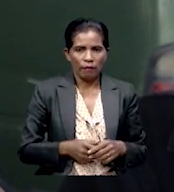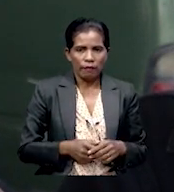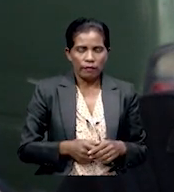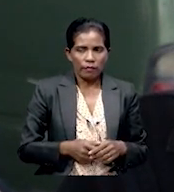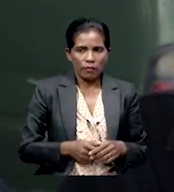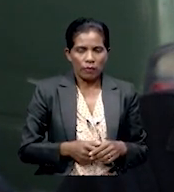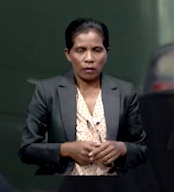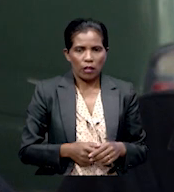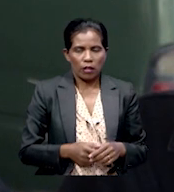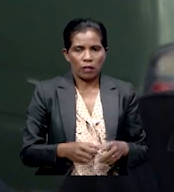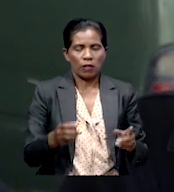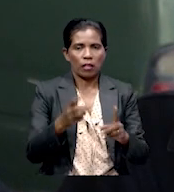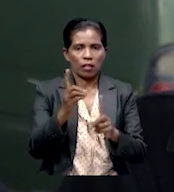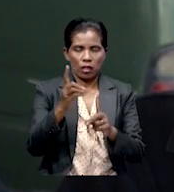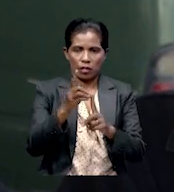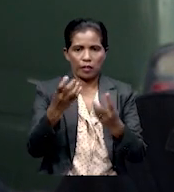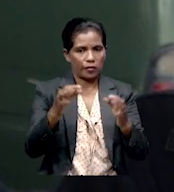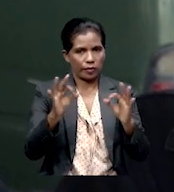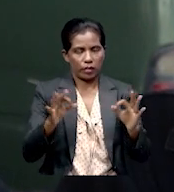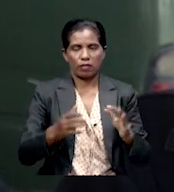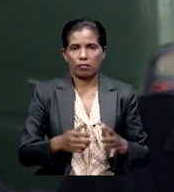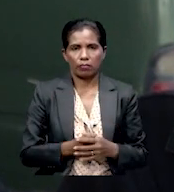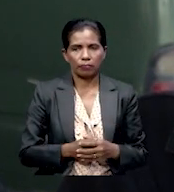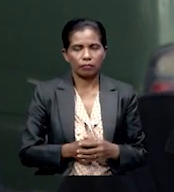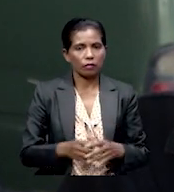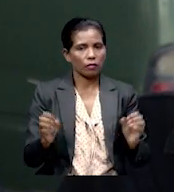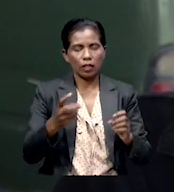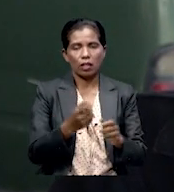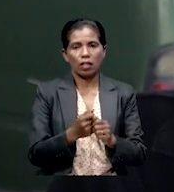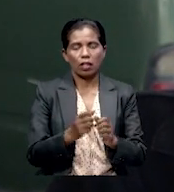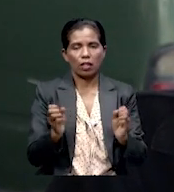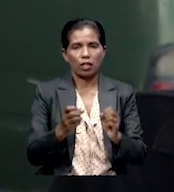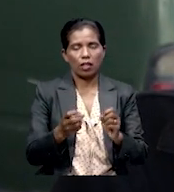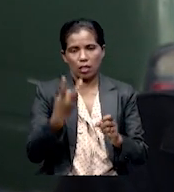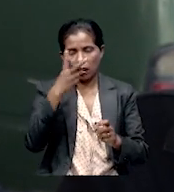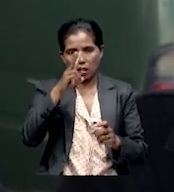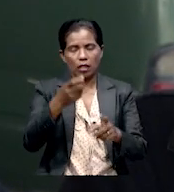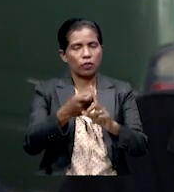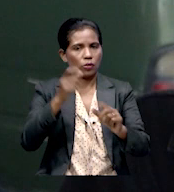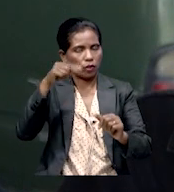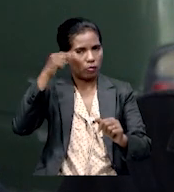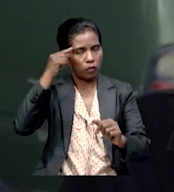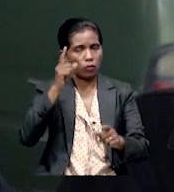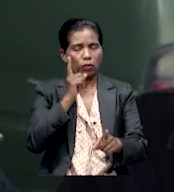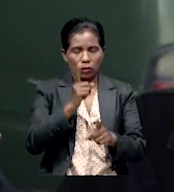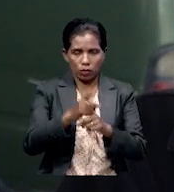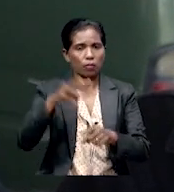Né falta controle russo governo. Lolos né né. Calato implementa boa né né. Ministério gira né tem a coordenação